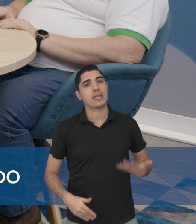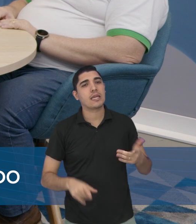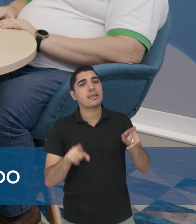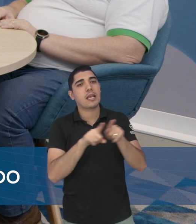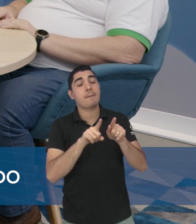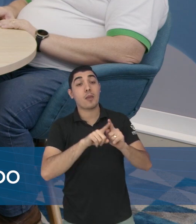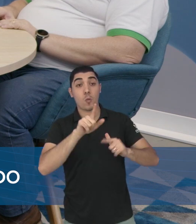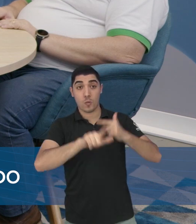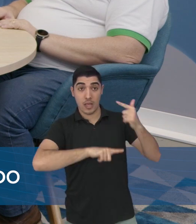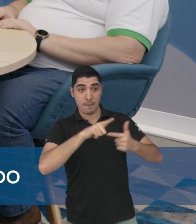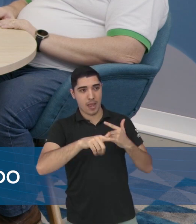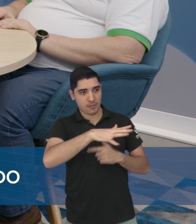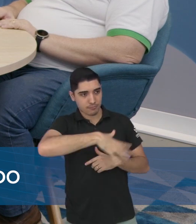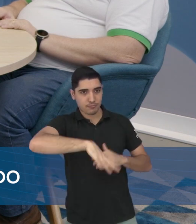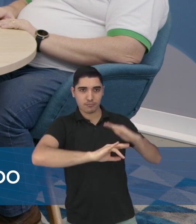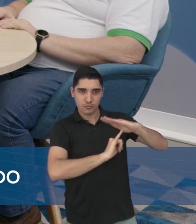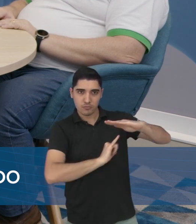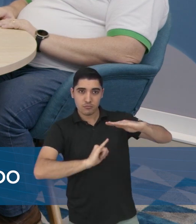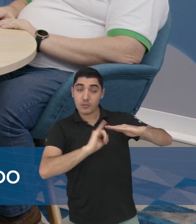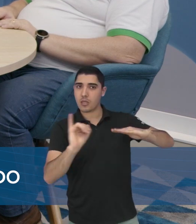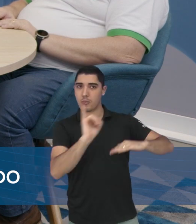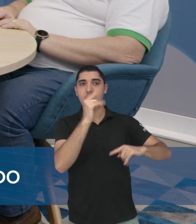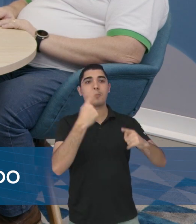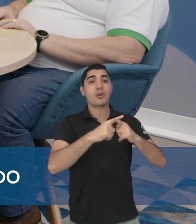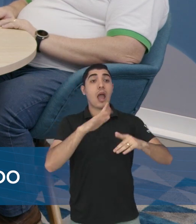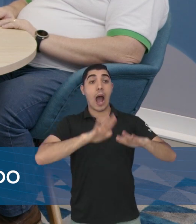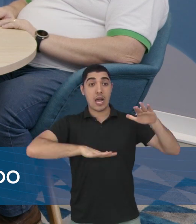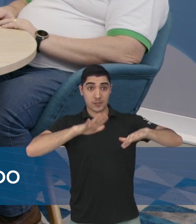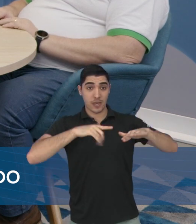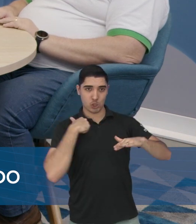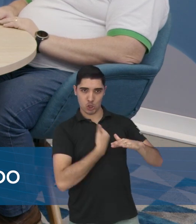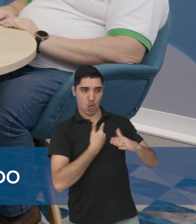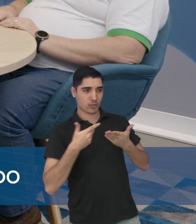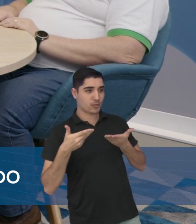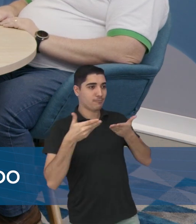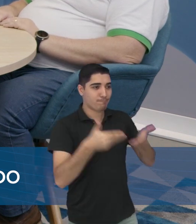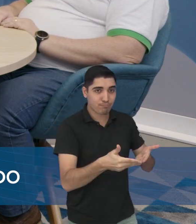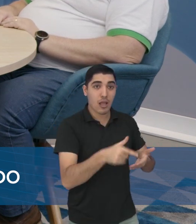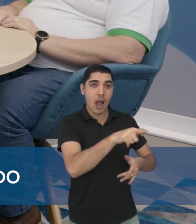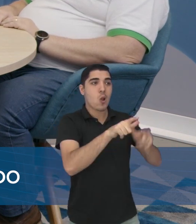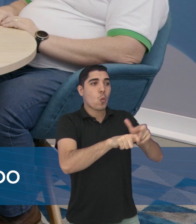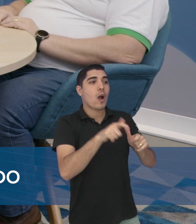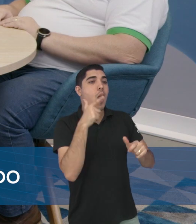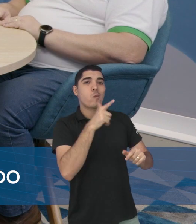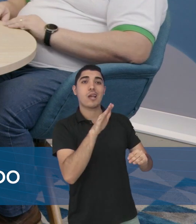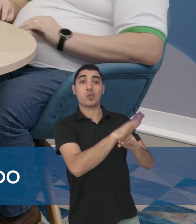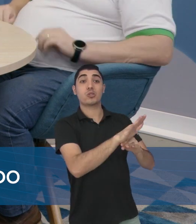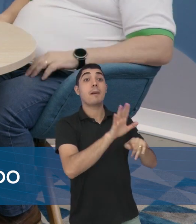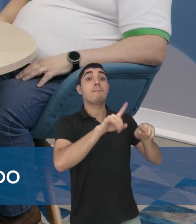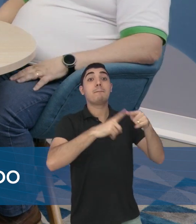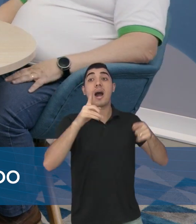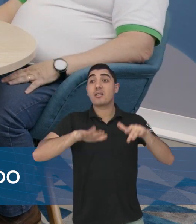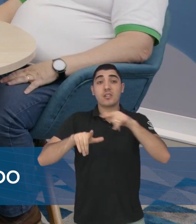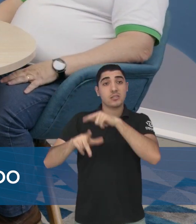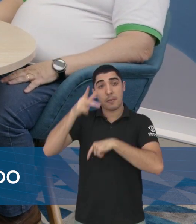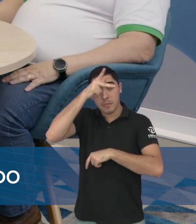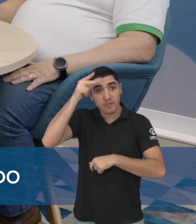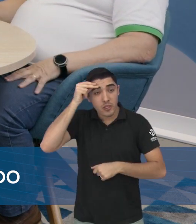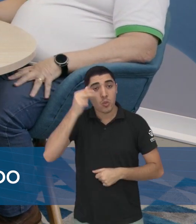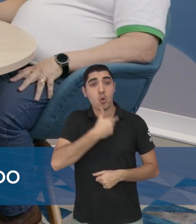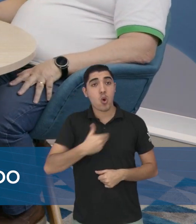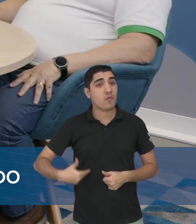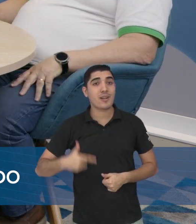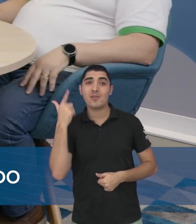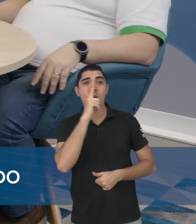como é fundamental, né? A gente sempre está presente onde o poder público muitas vezes não consegue estar em todos os lugares, né? E é aí que